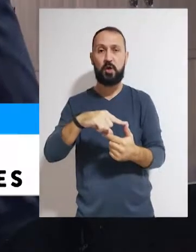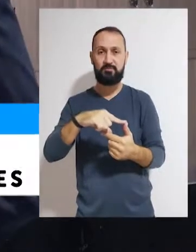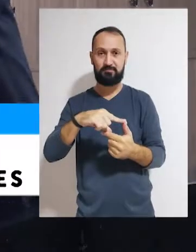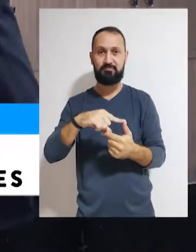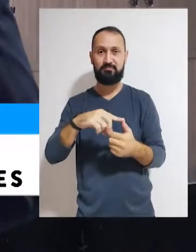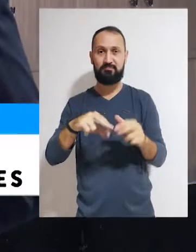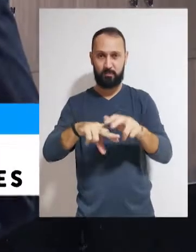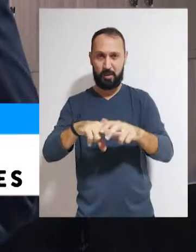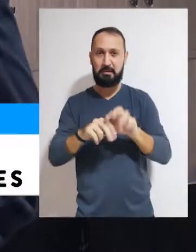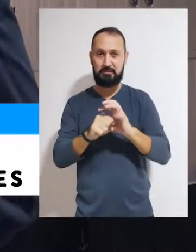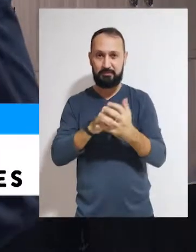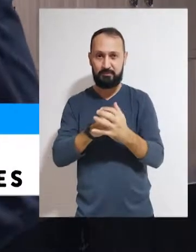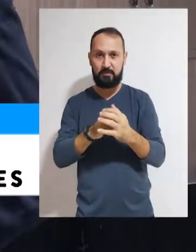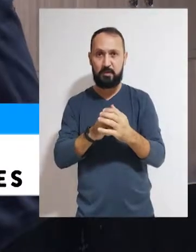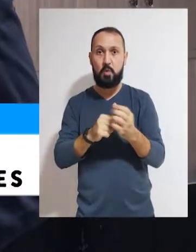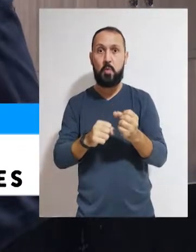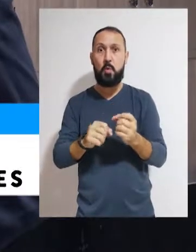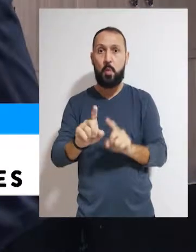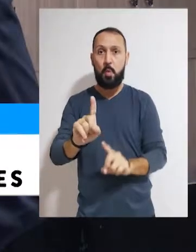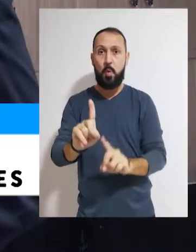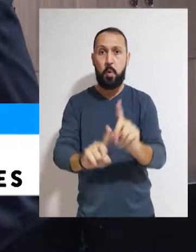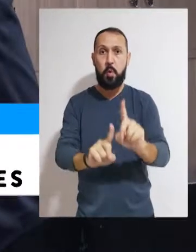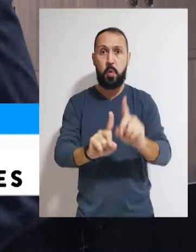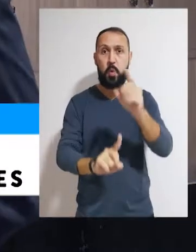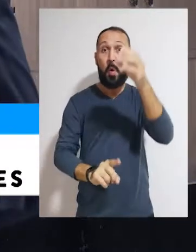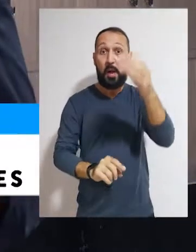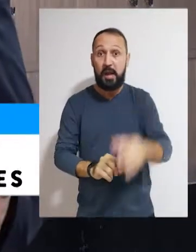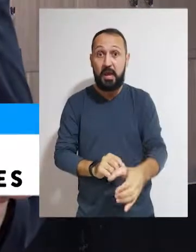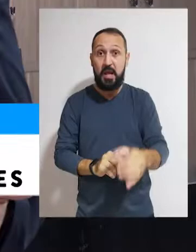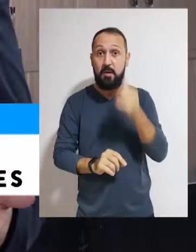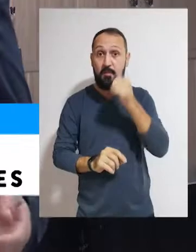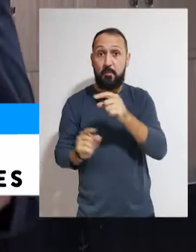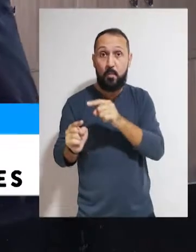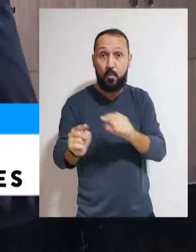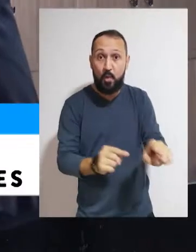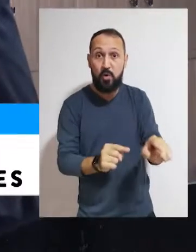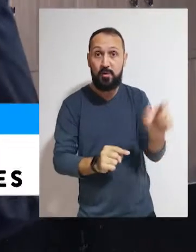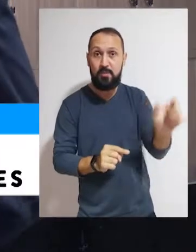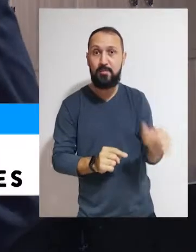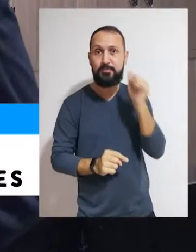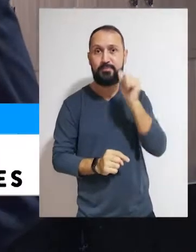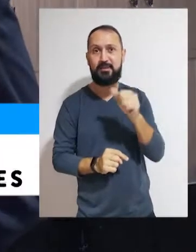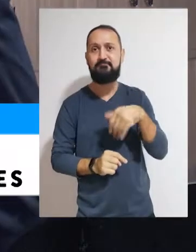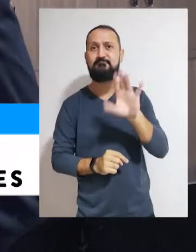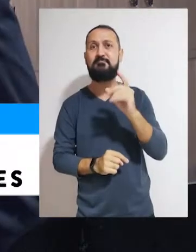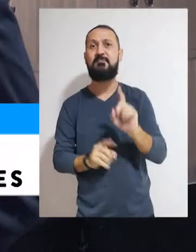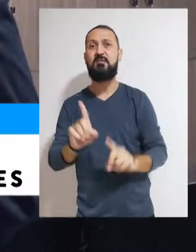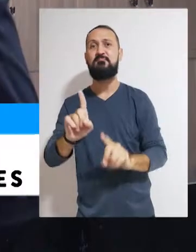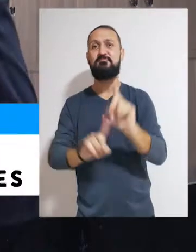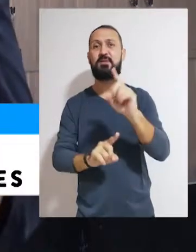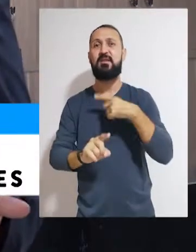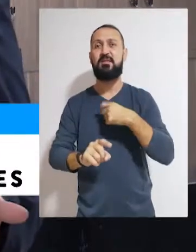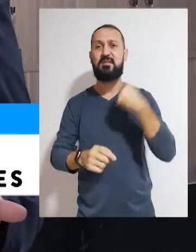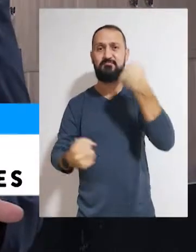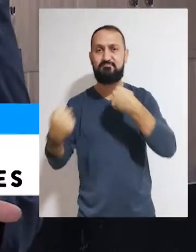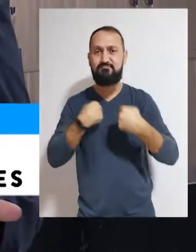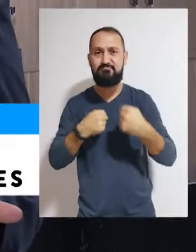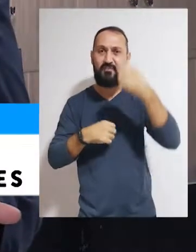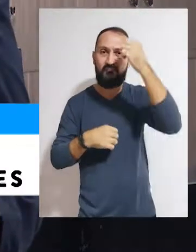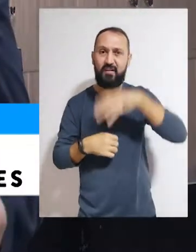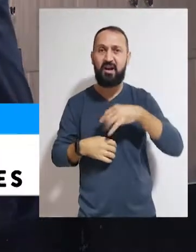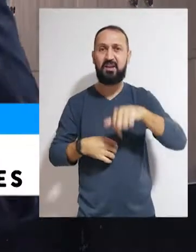social, houve aumento dos crimes de feminicídio. No ano passado, 17 milhões de brasileiras foram vítimas